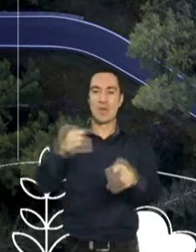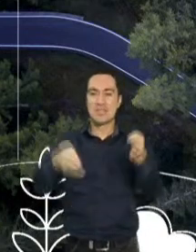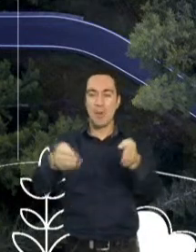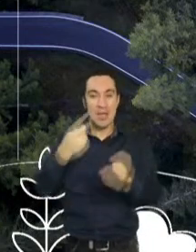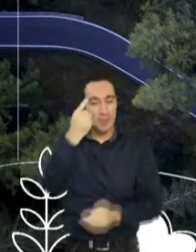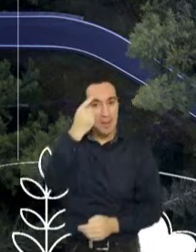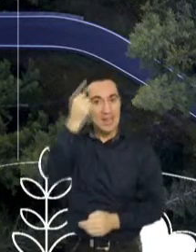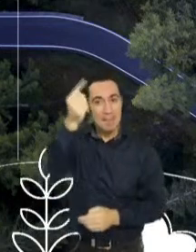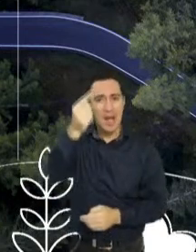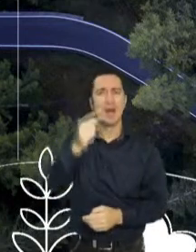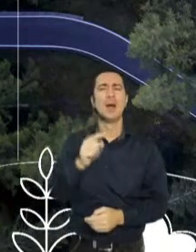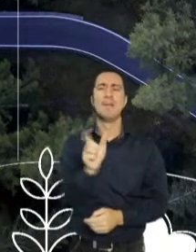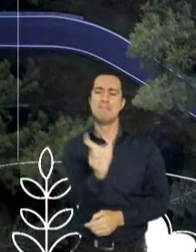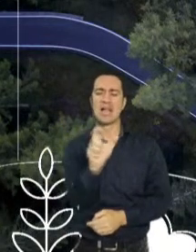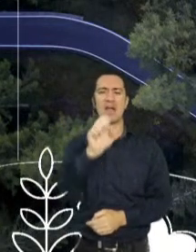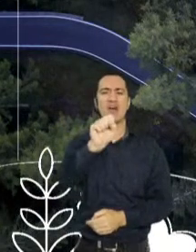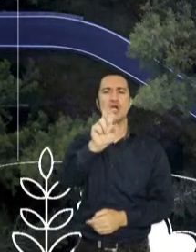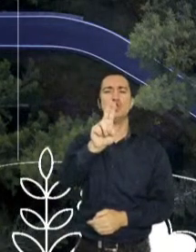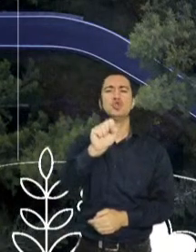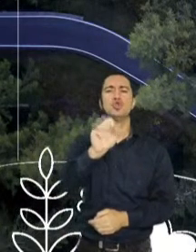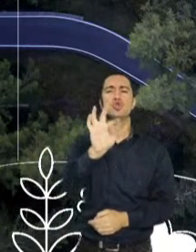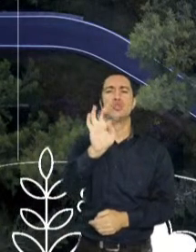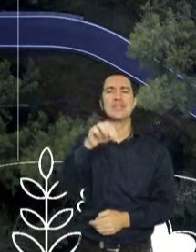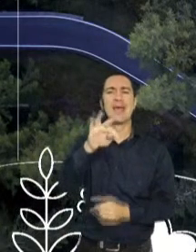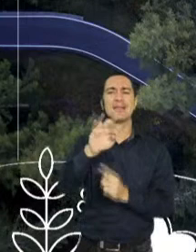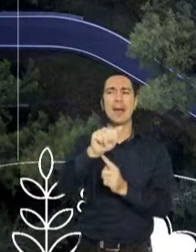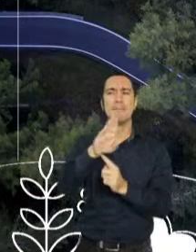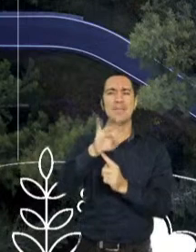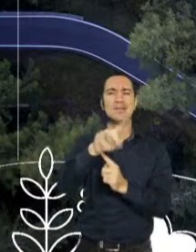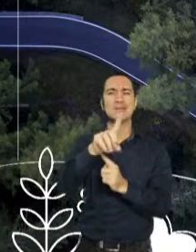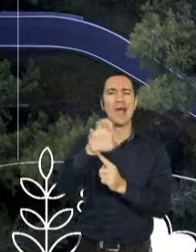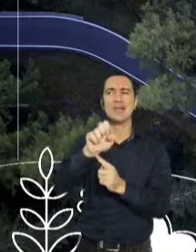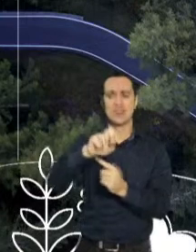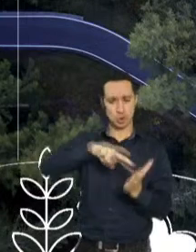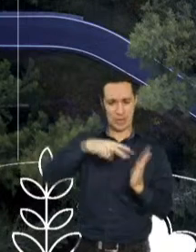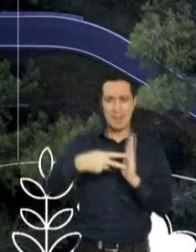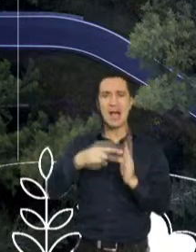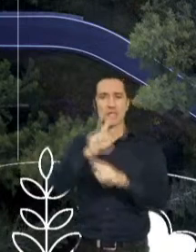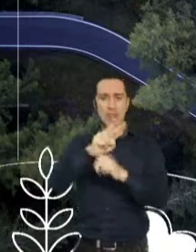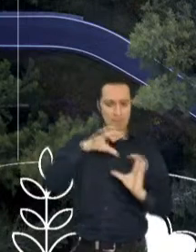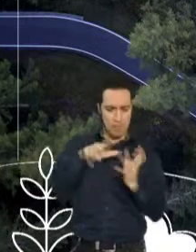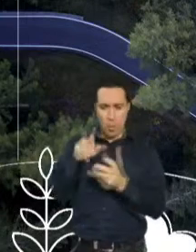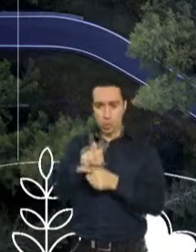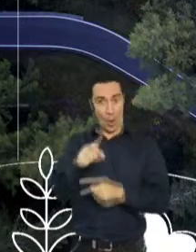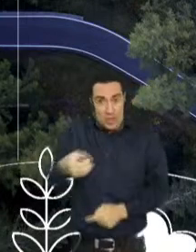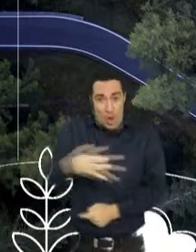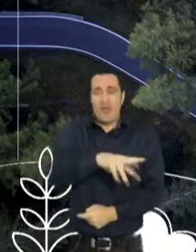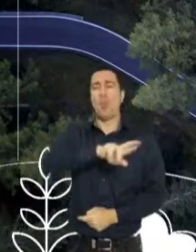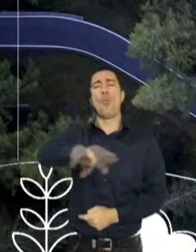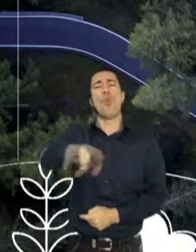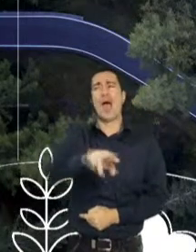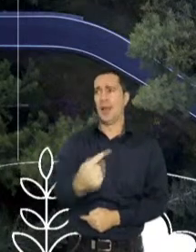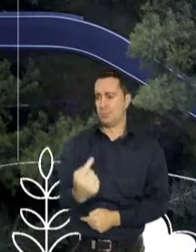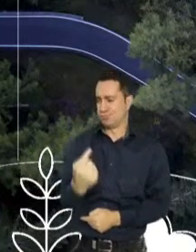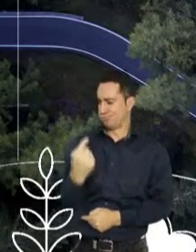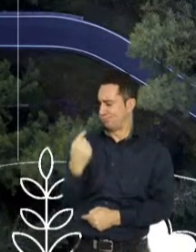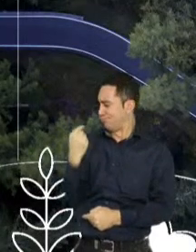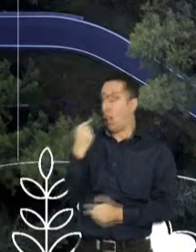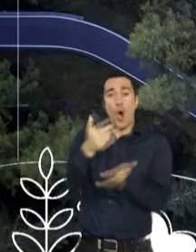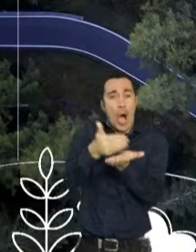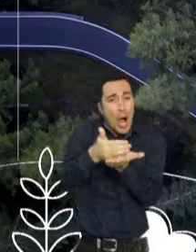relembrar que sustentabilidade na Scania não é nenhuma novidade, né? E é uma jornada que já começou há alguns